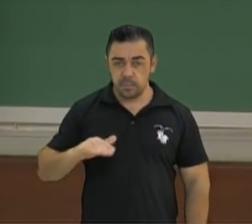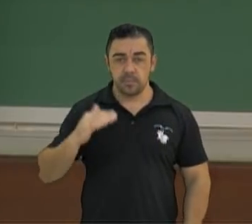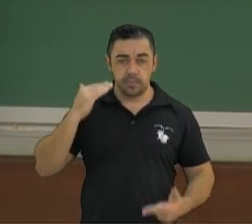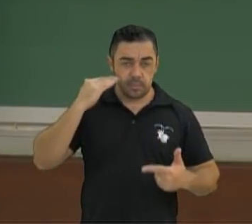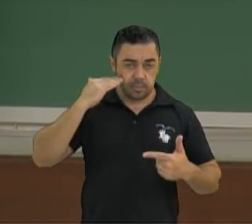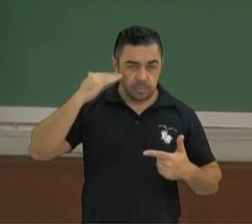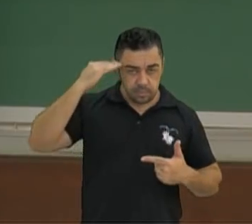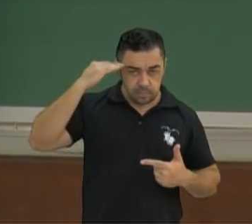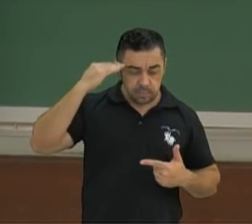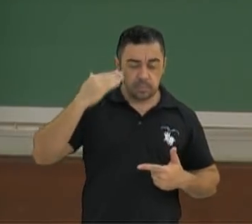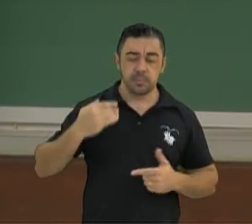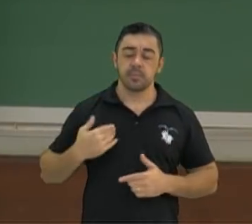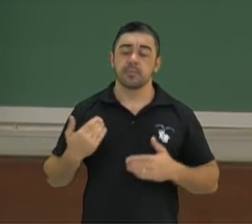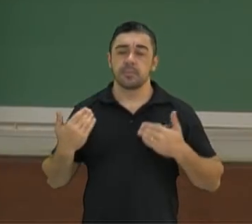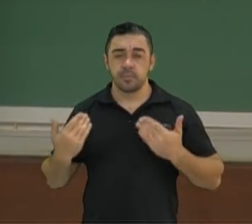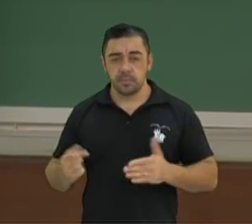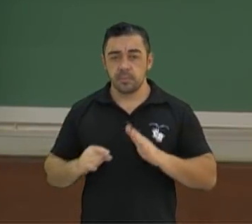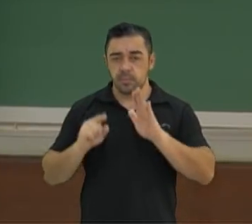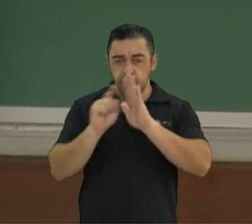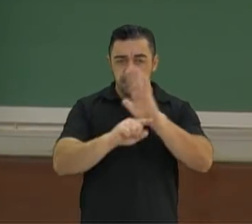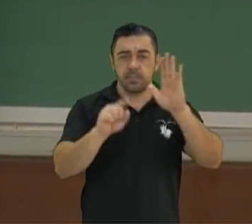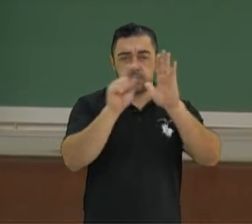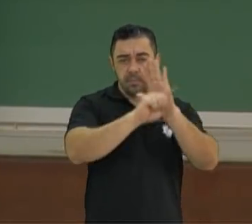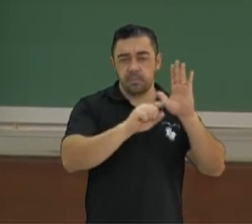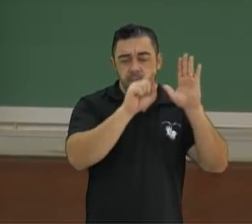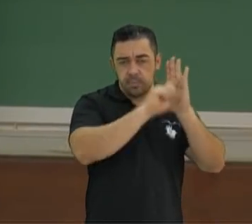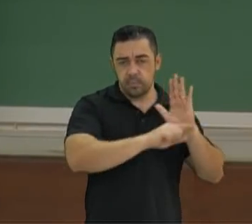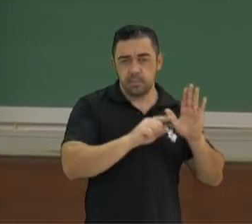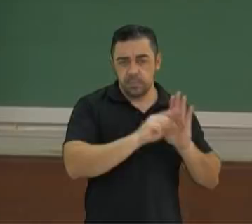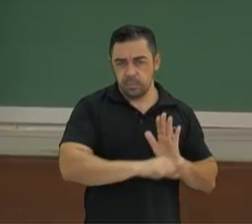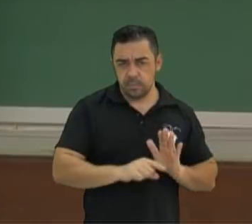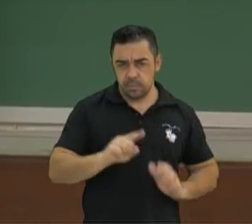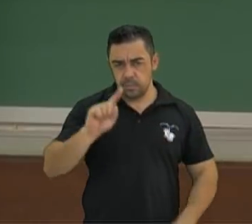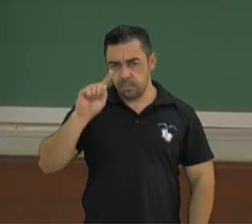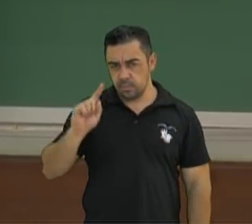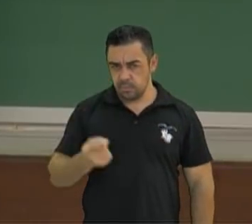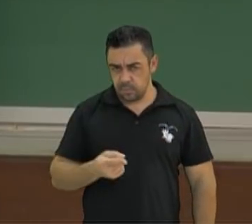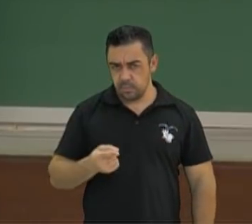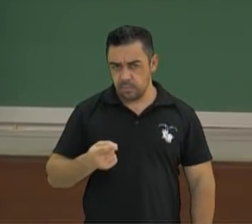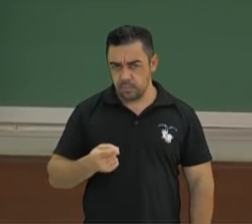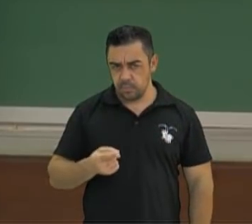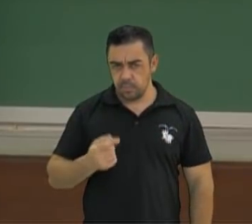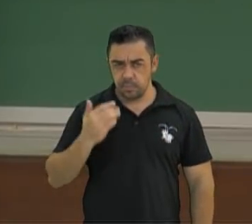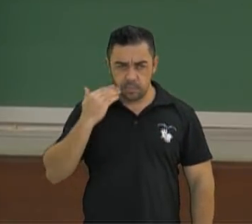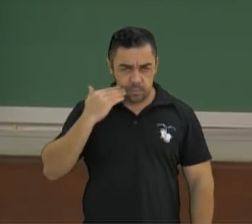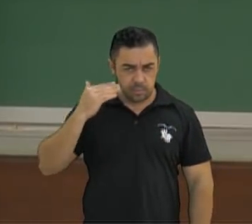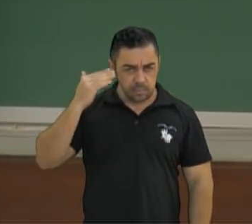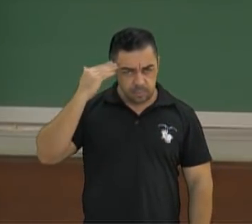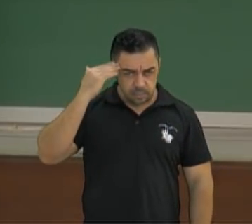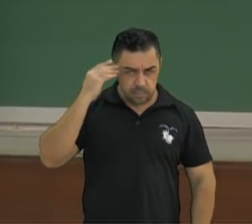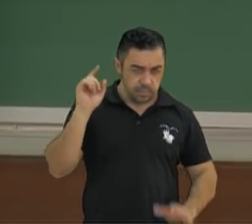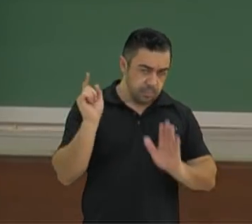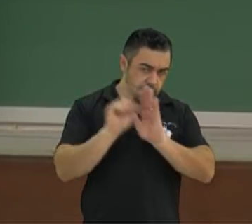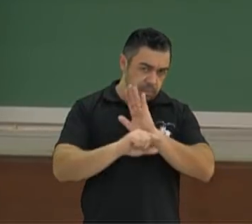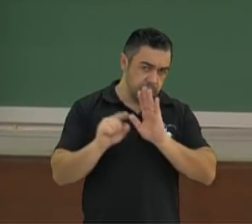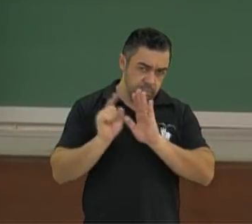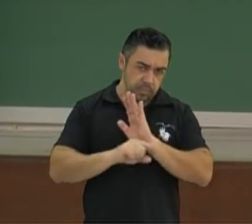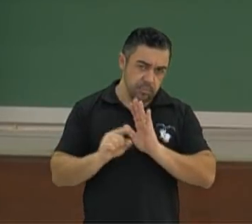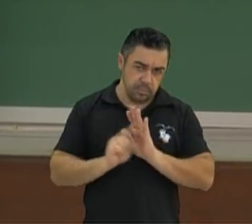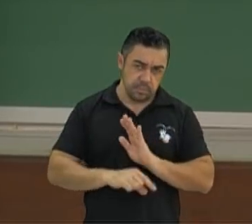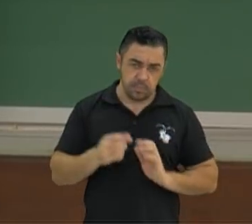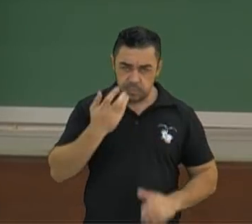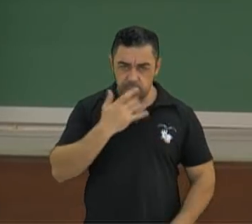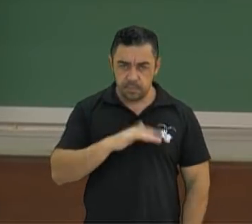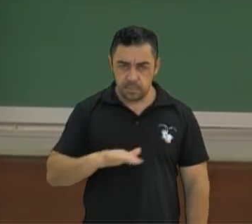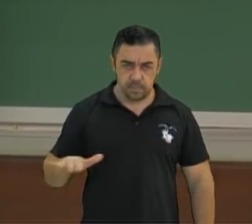crianças. Então eles vão sair perguntando ali para esses 1.000 adolescentes, para essas 1.000 adolescentes e